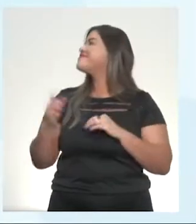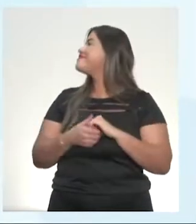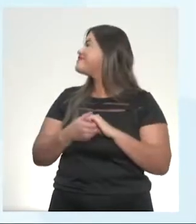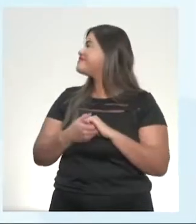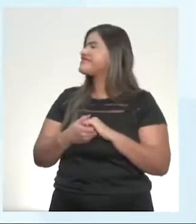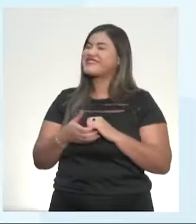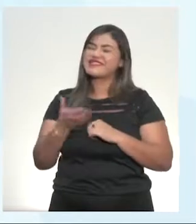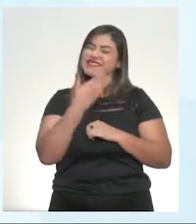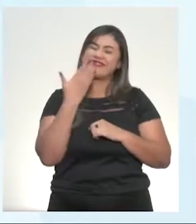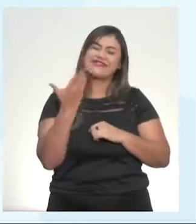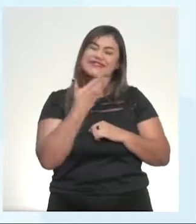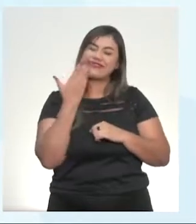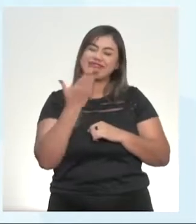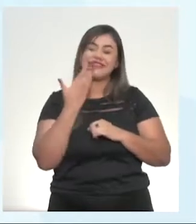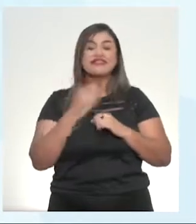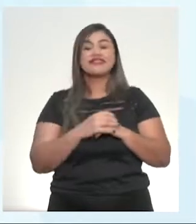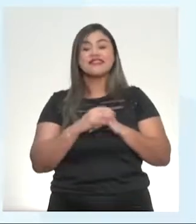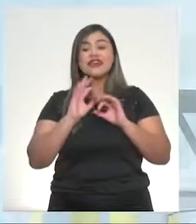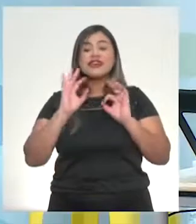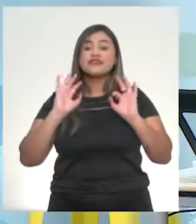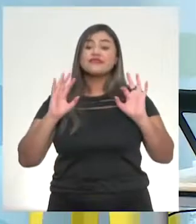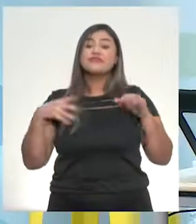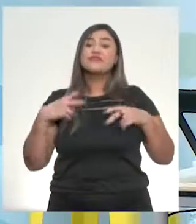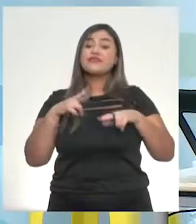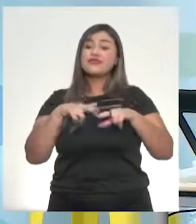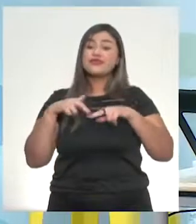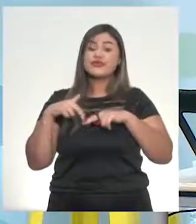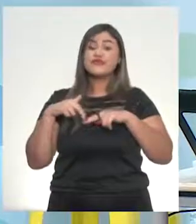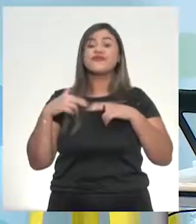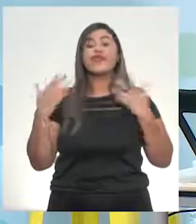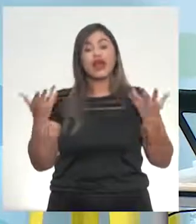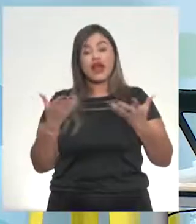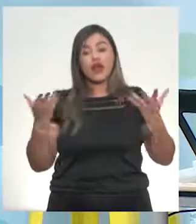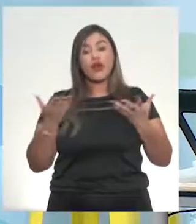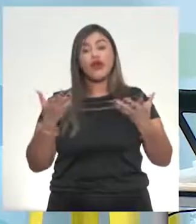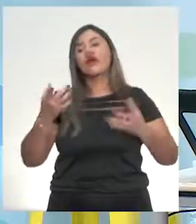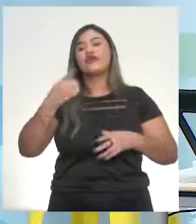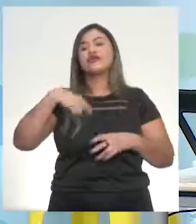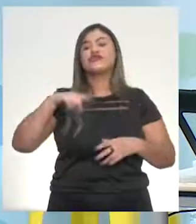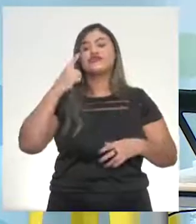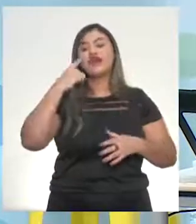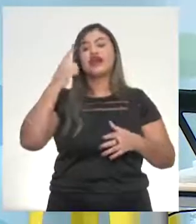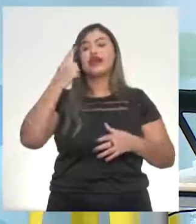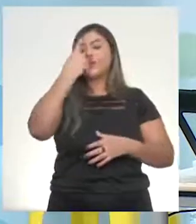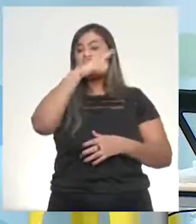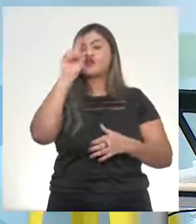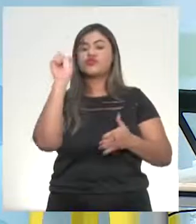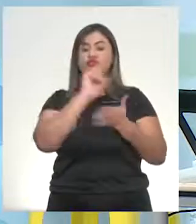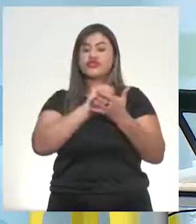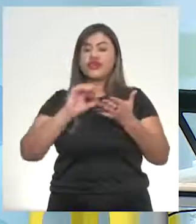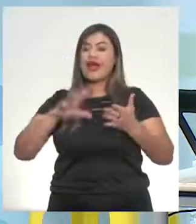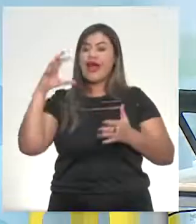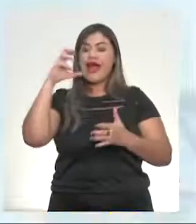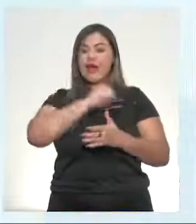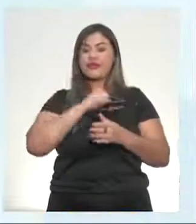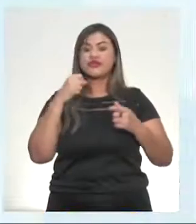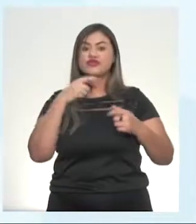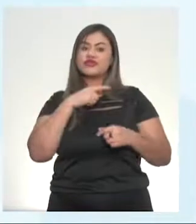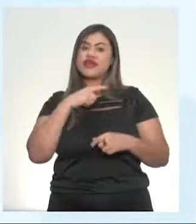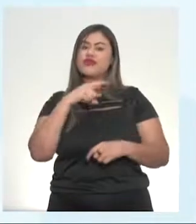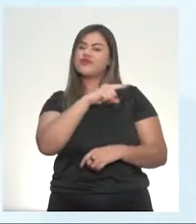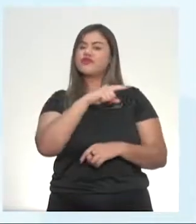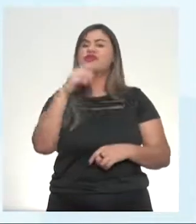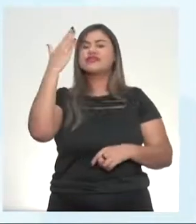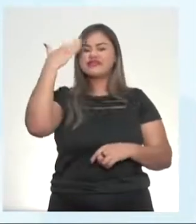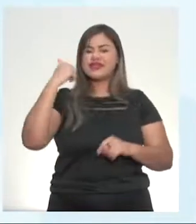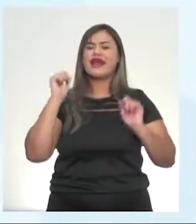Foi fácil, né? Pois é. Então, agora nós vamos para a nossa última atividade, que vai ser super rápido, hein? Agora você já